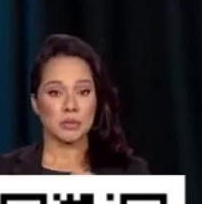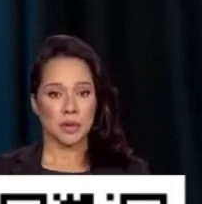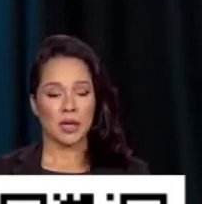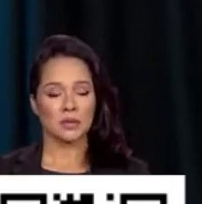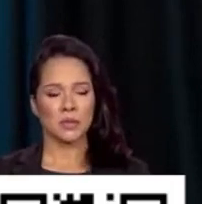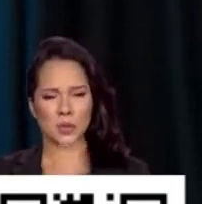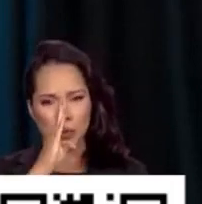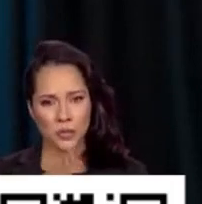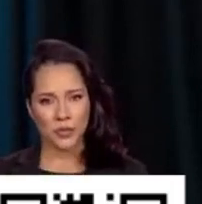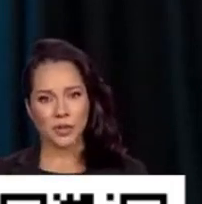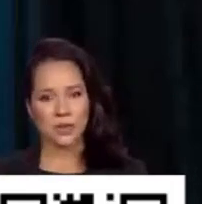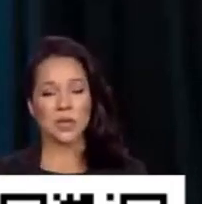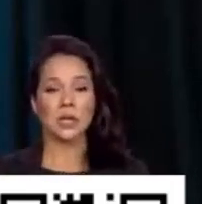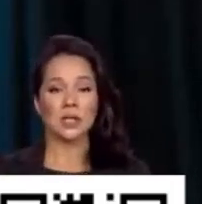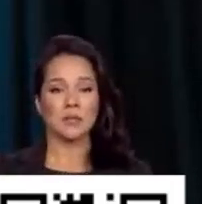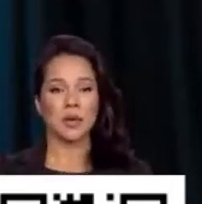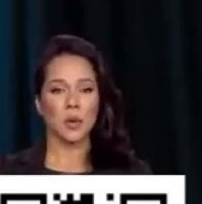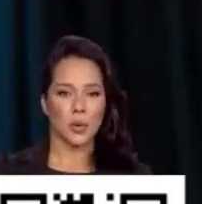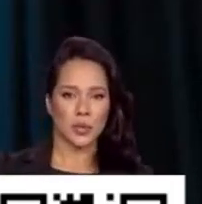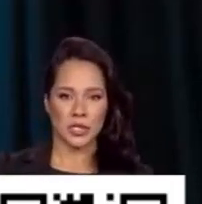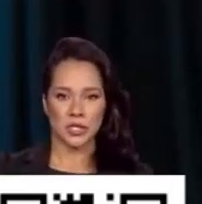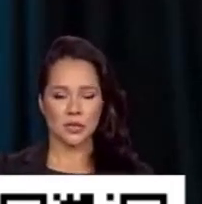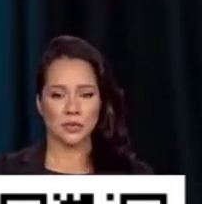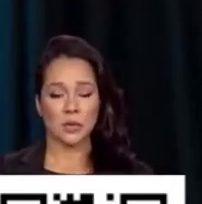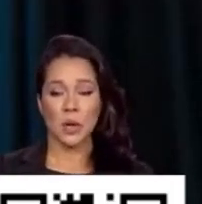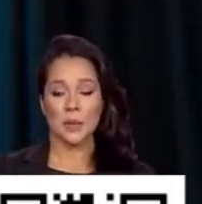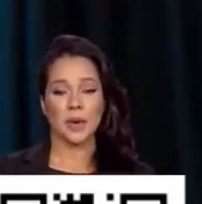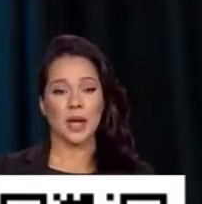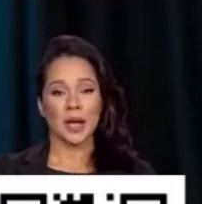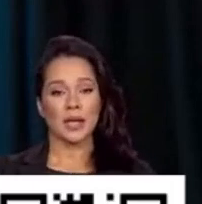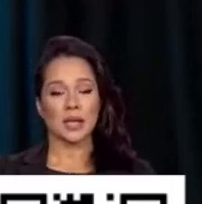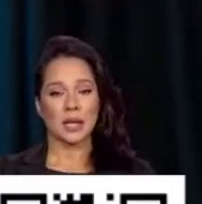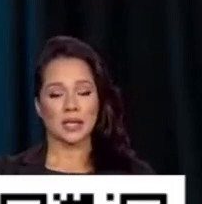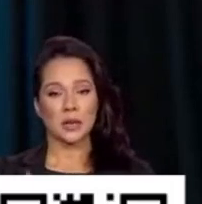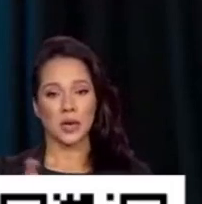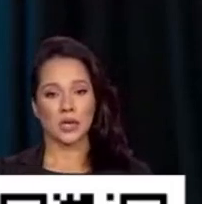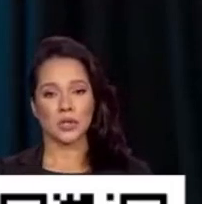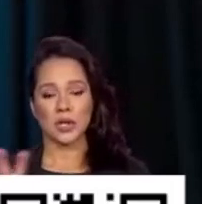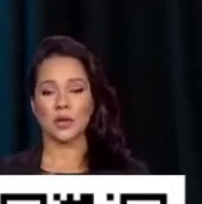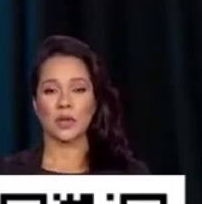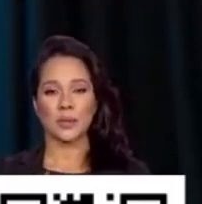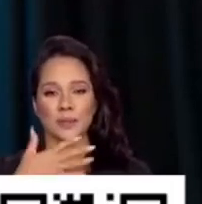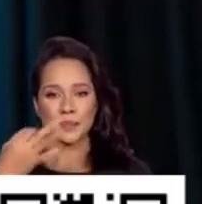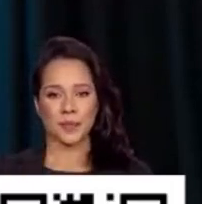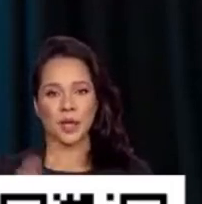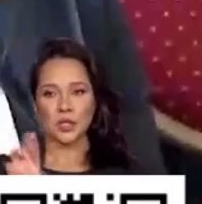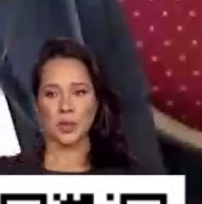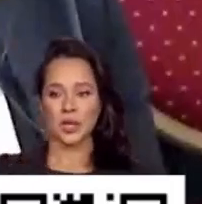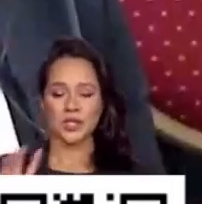o Gustavo ainda ainda tava vivo e foi e tem sido esse apoio que que